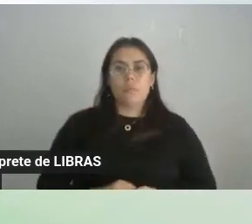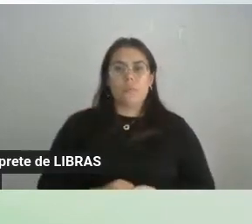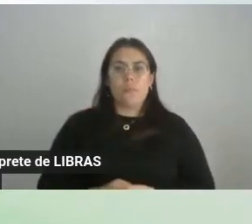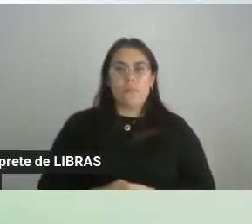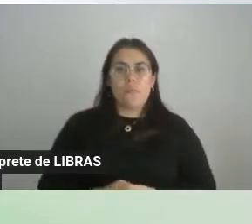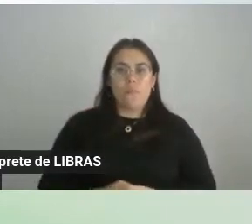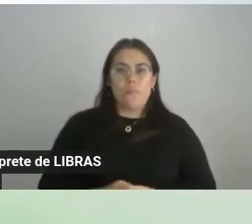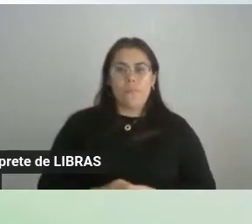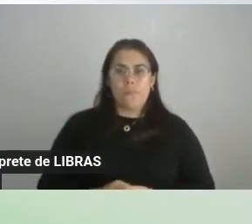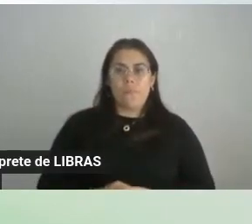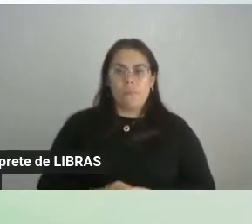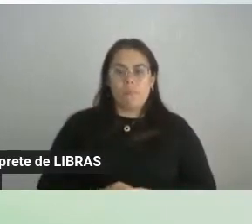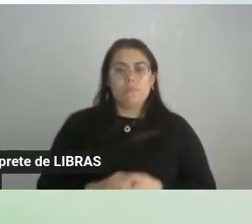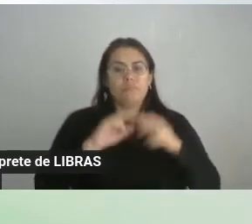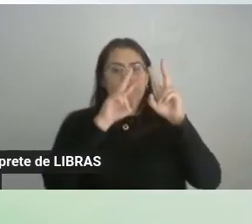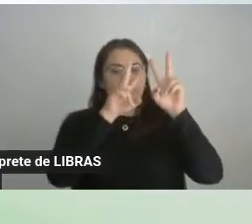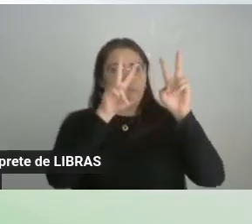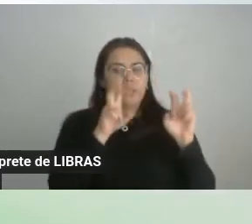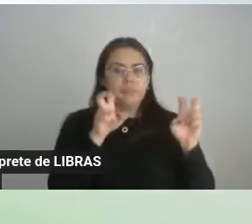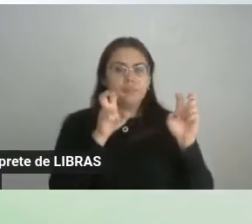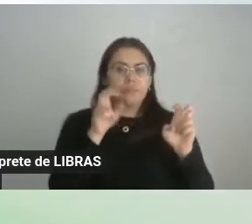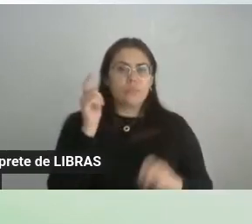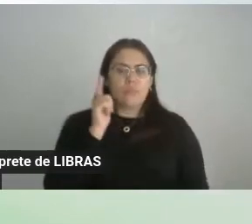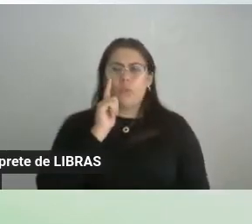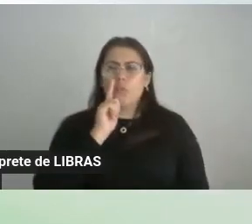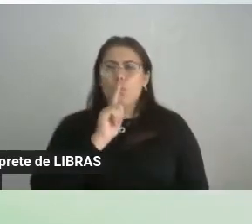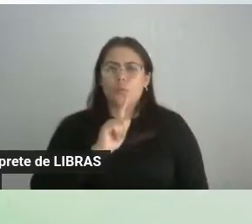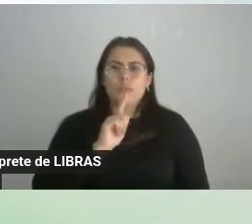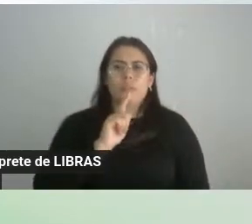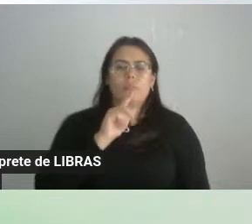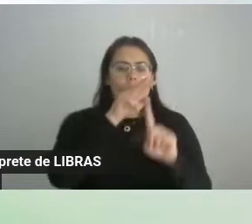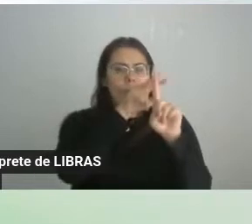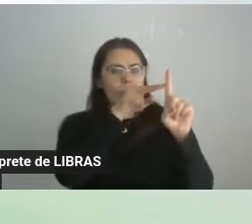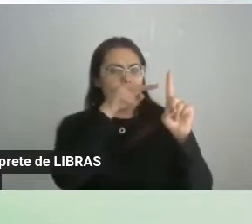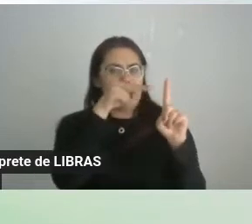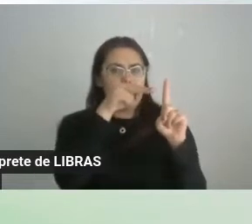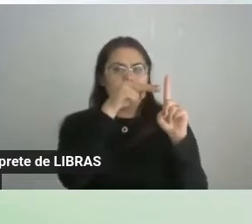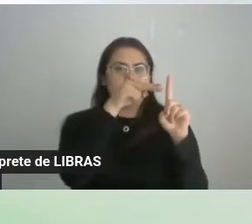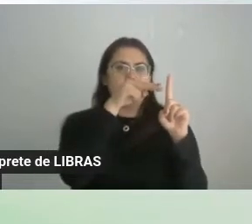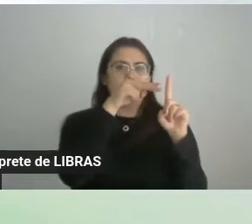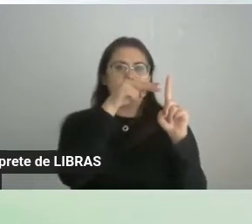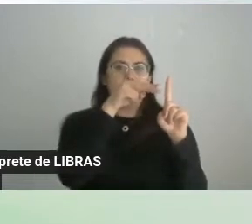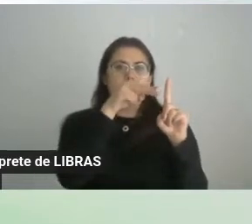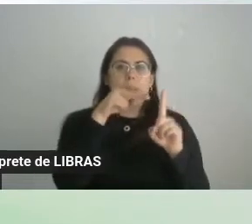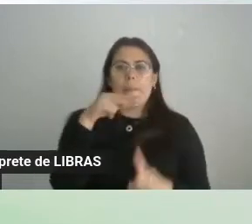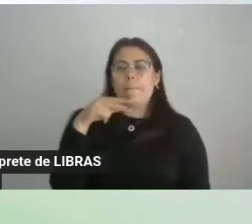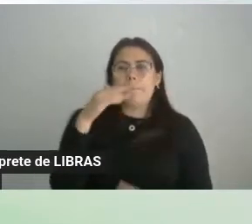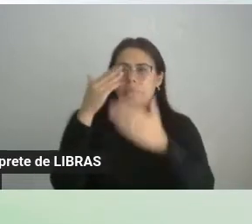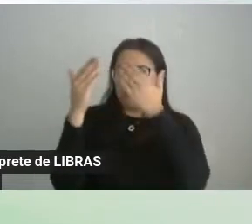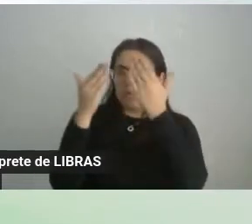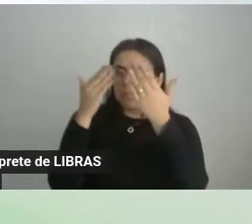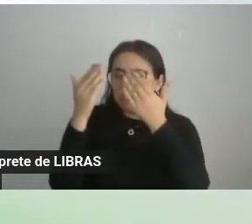que também é um tema que a gente não consegue separar da perspectiva psicossocial, né, psicológica das